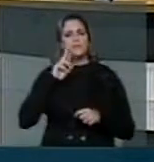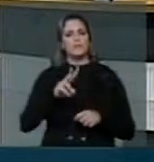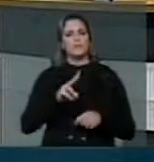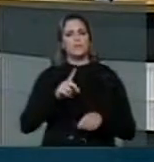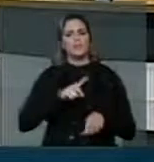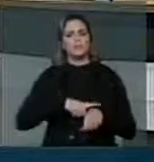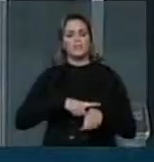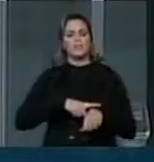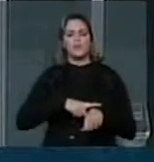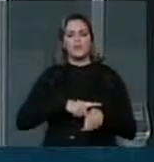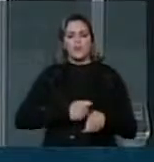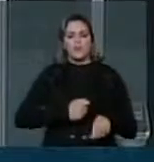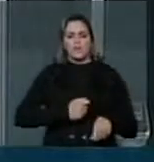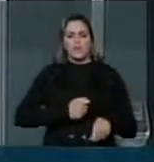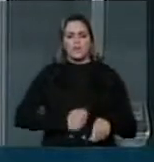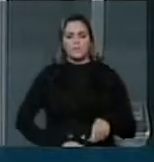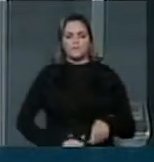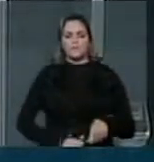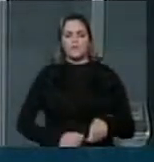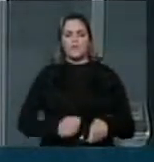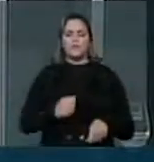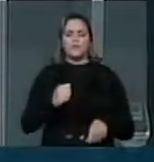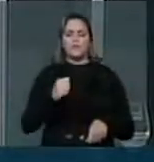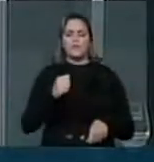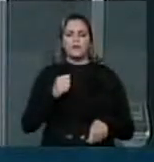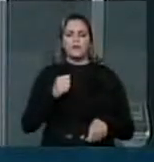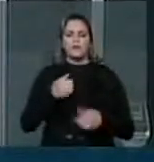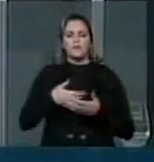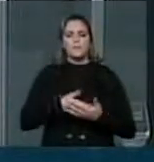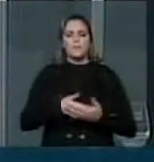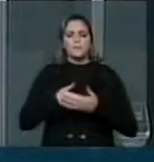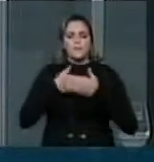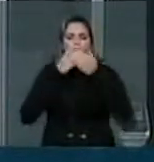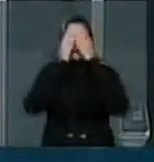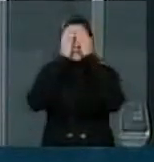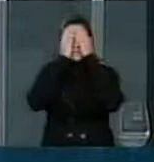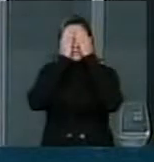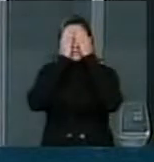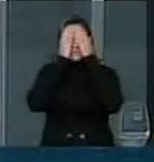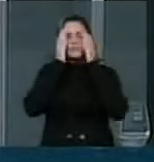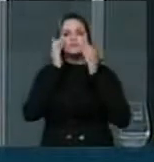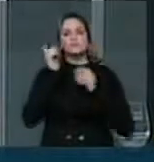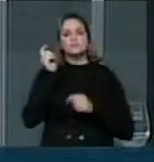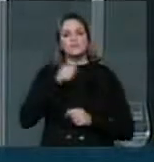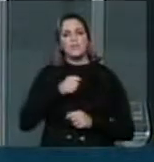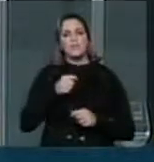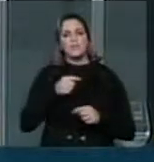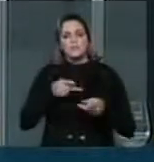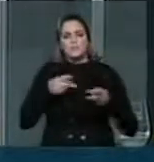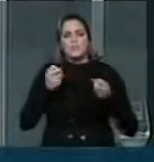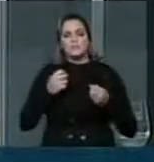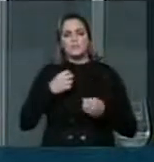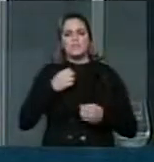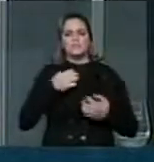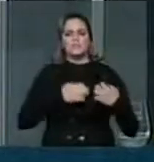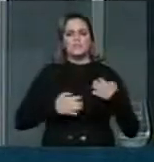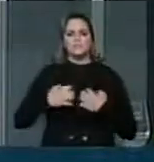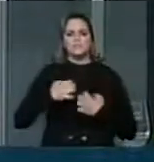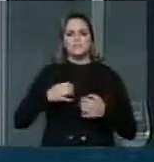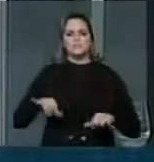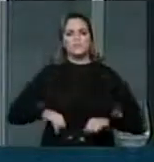formados, enquanto uma agulha de tricô tentava matá-lo. Não era possível ver